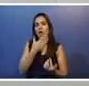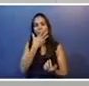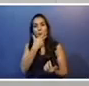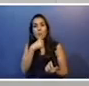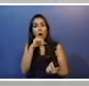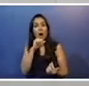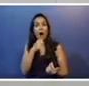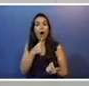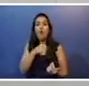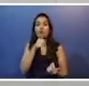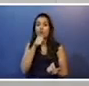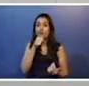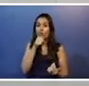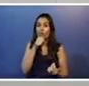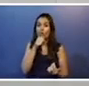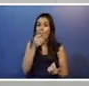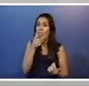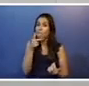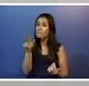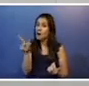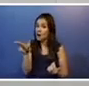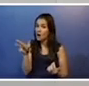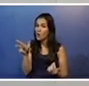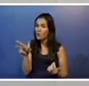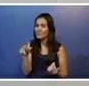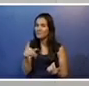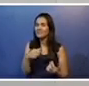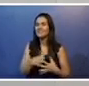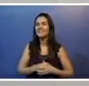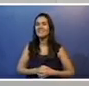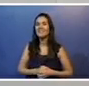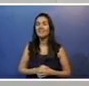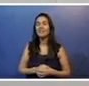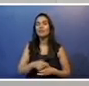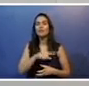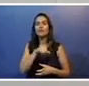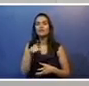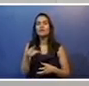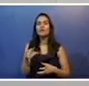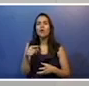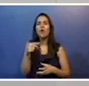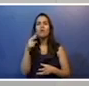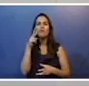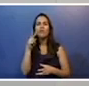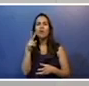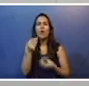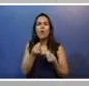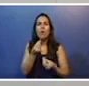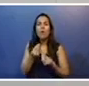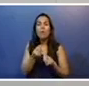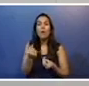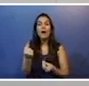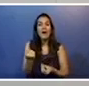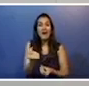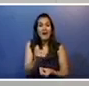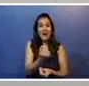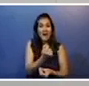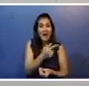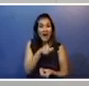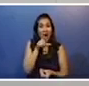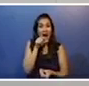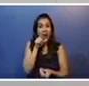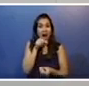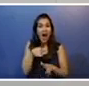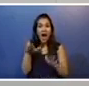com a vovó, com os irmãos, aí em casa. Vamos comentar como cada uma dessas